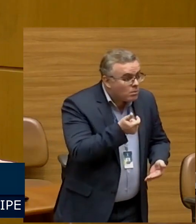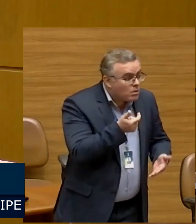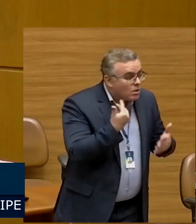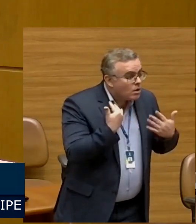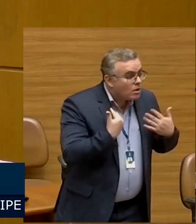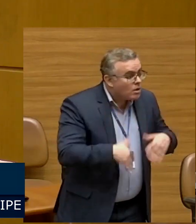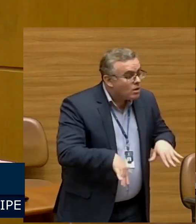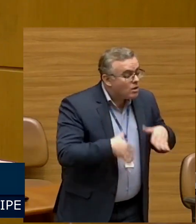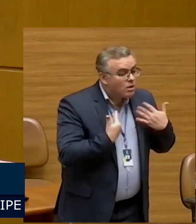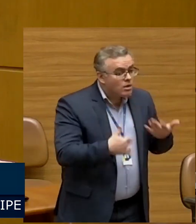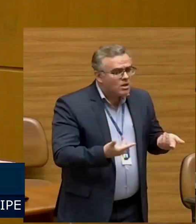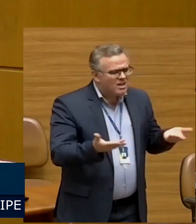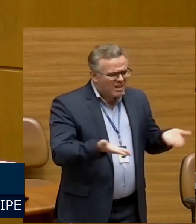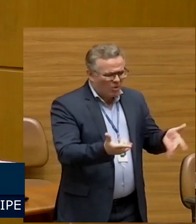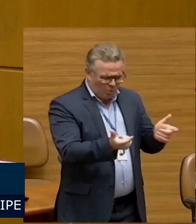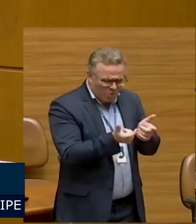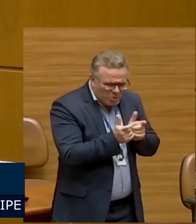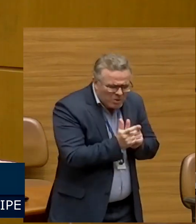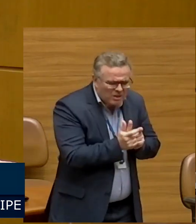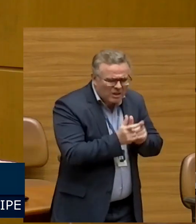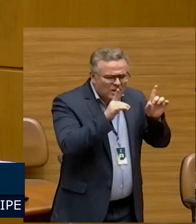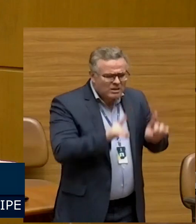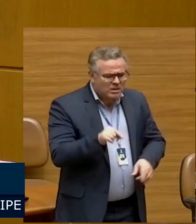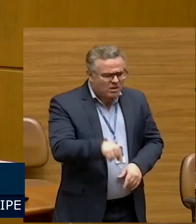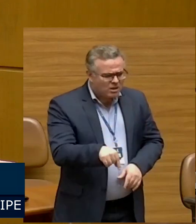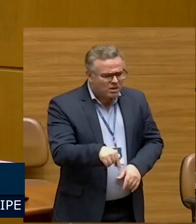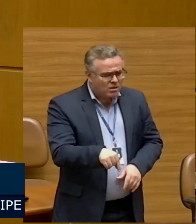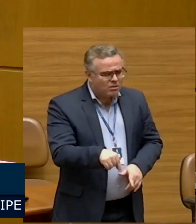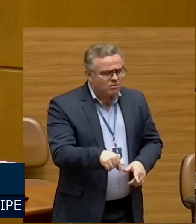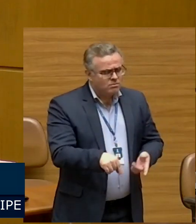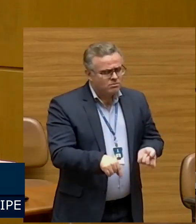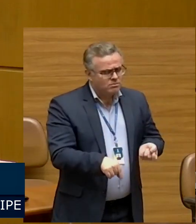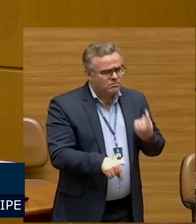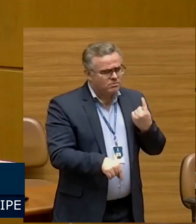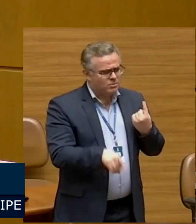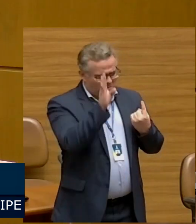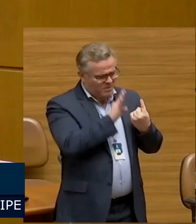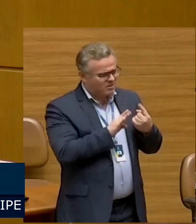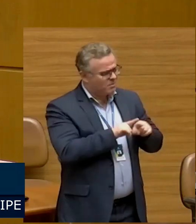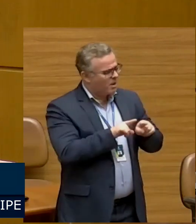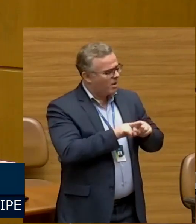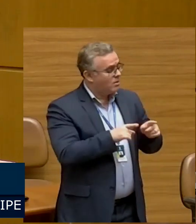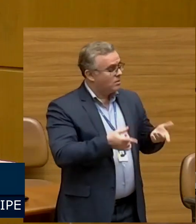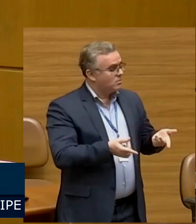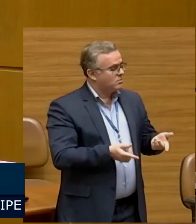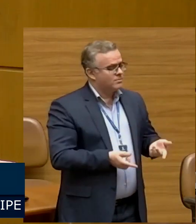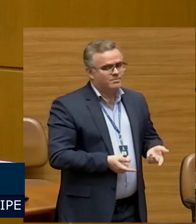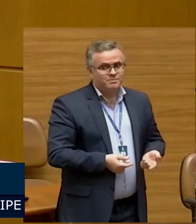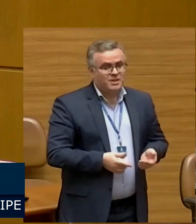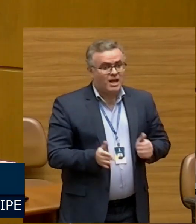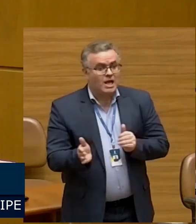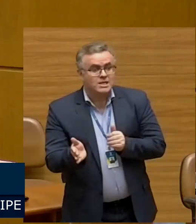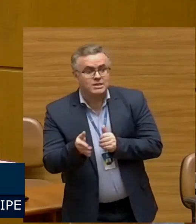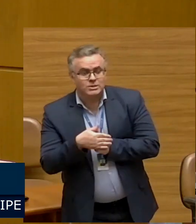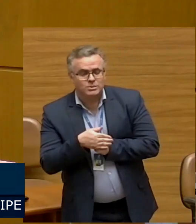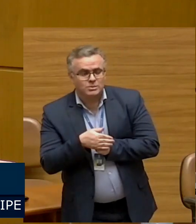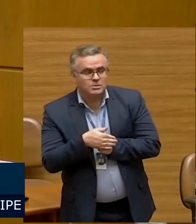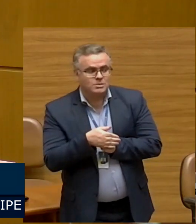uma redução de pessoas com deficiência no Estado, no país? Está enviesado esse dado.